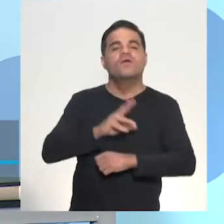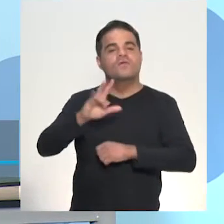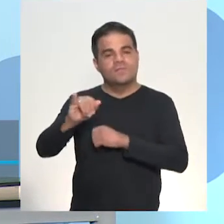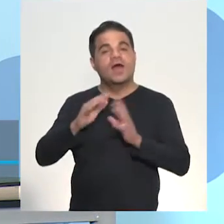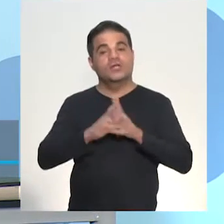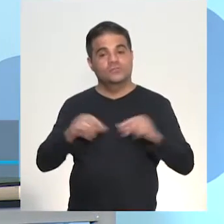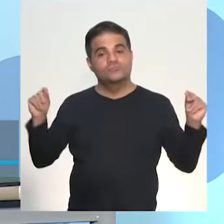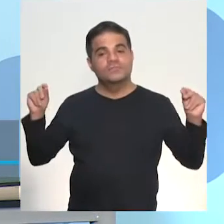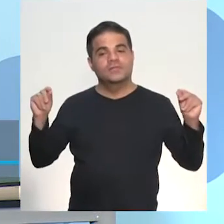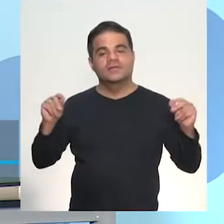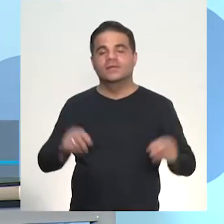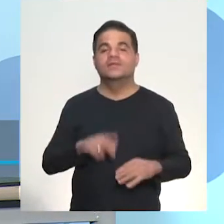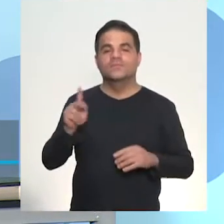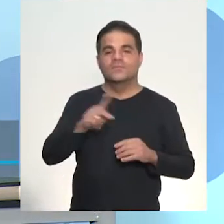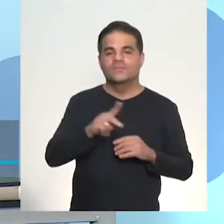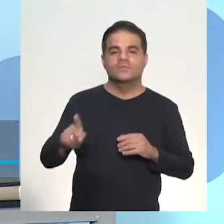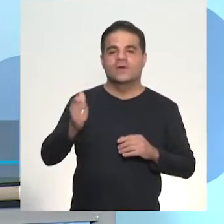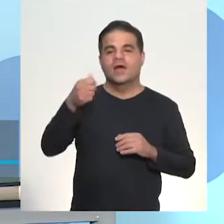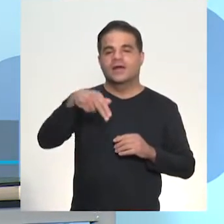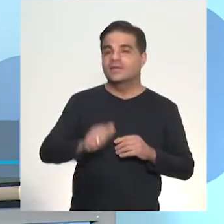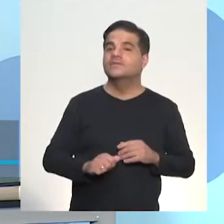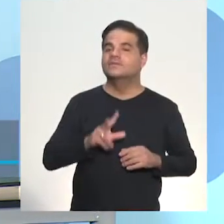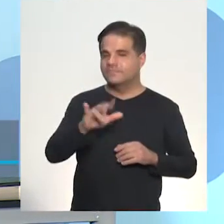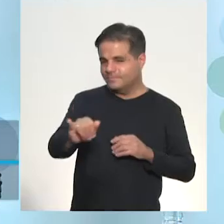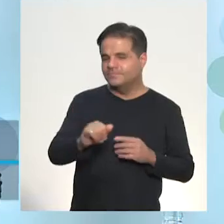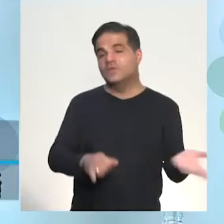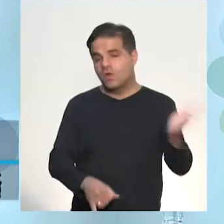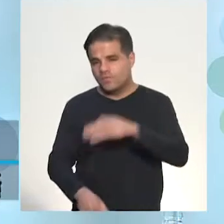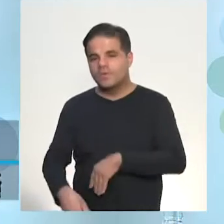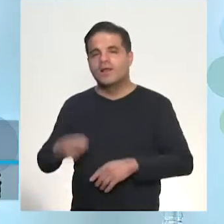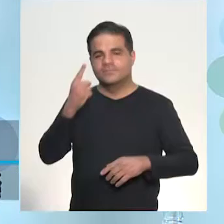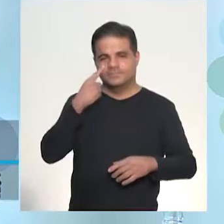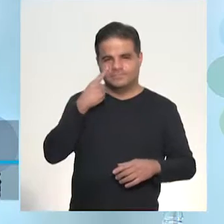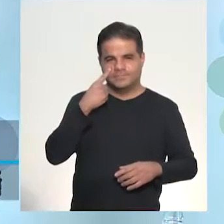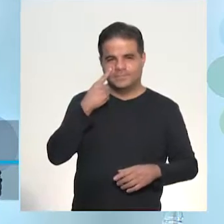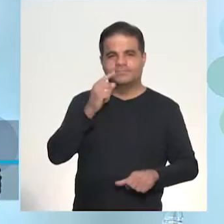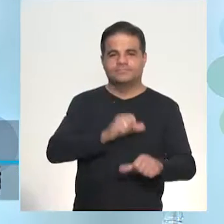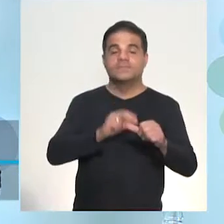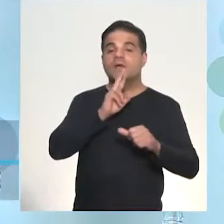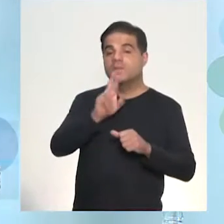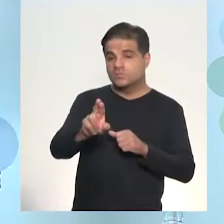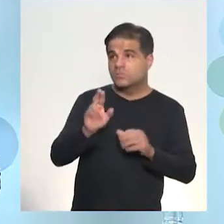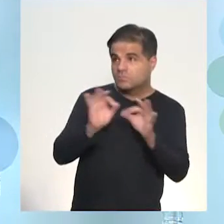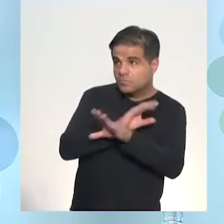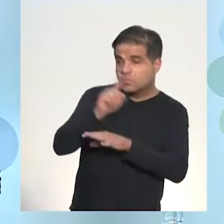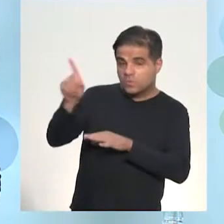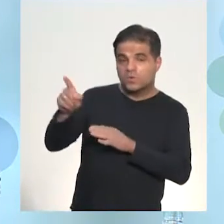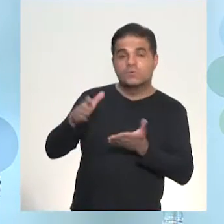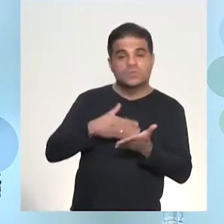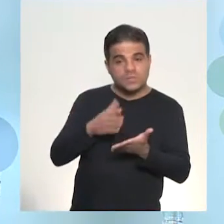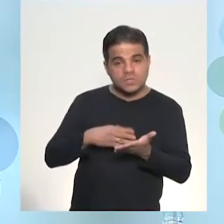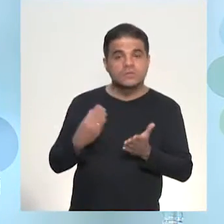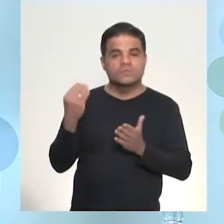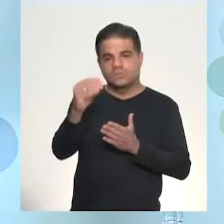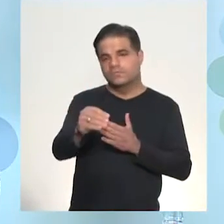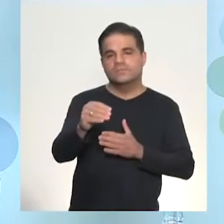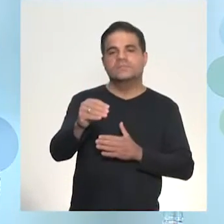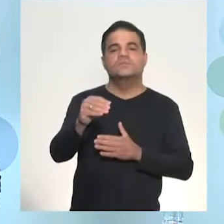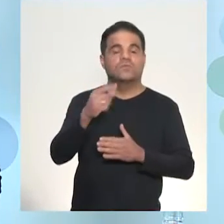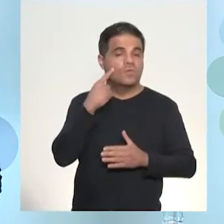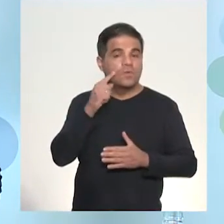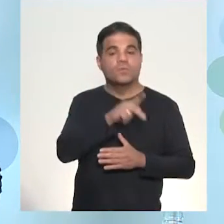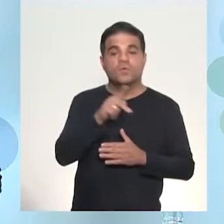Salomão colocou aqui, da Proana. Então vamos lá, a gente tem aí uma resposta colocada no Caderno Aprender Sempre e o professor vai dizer